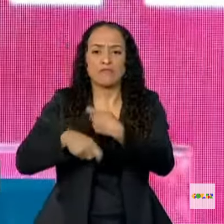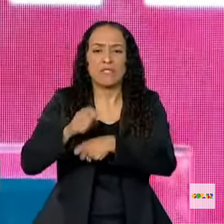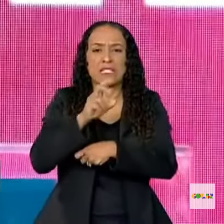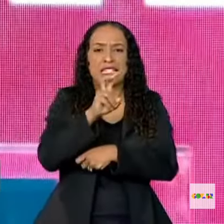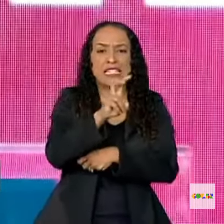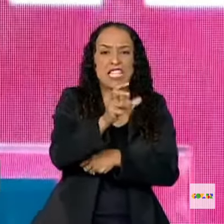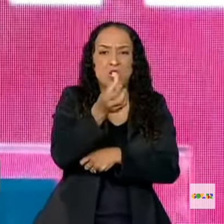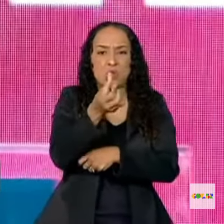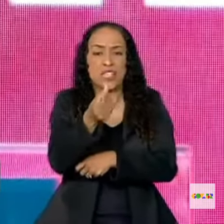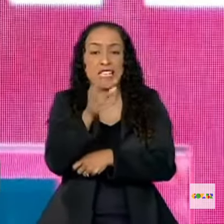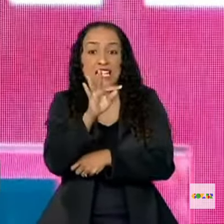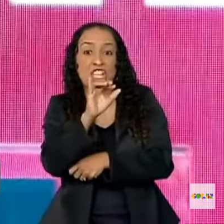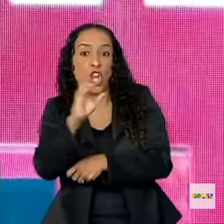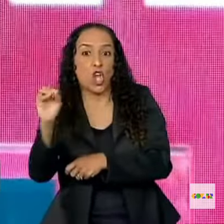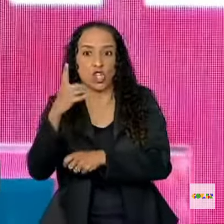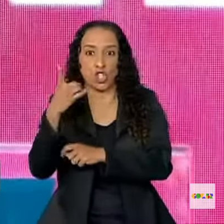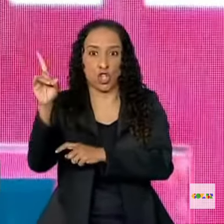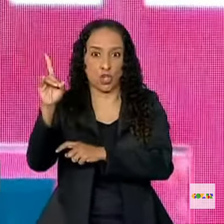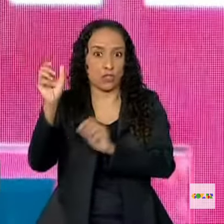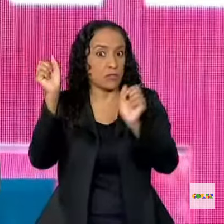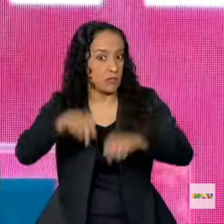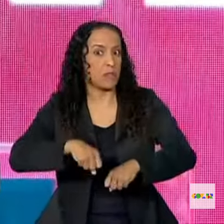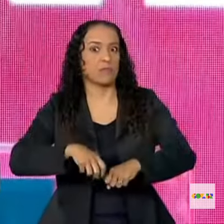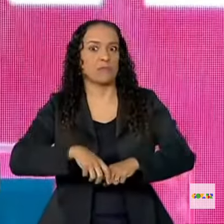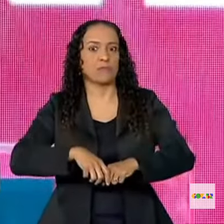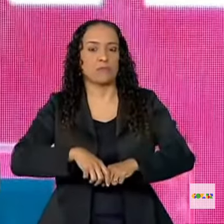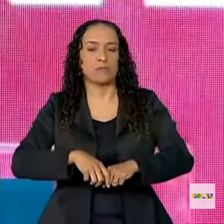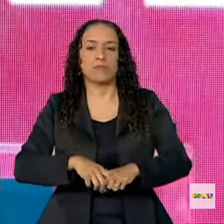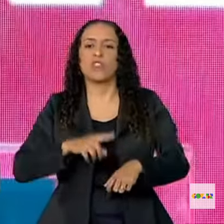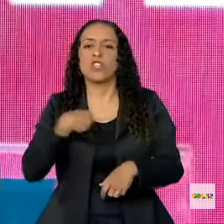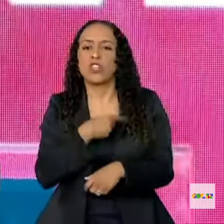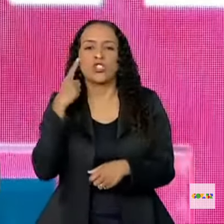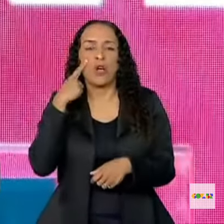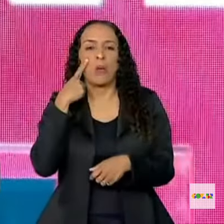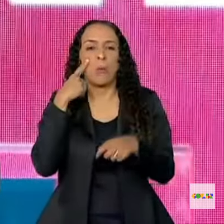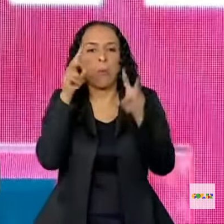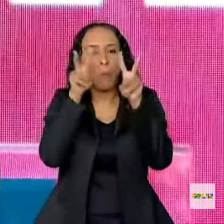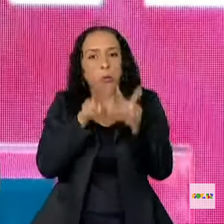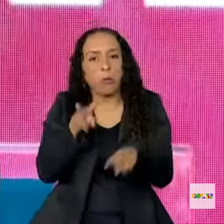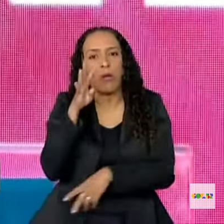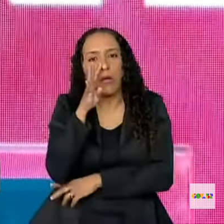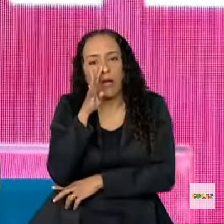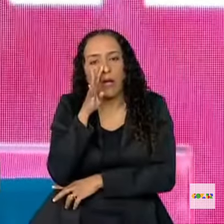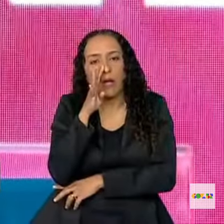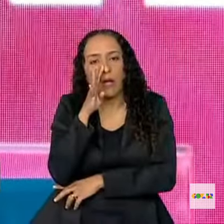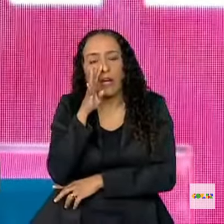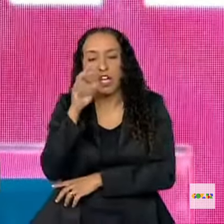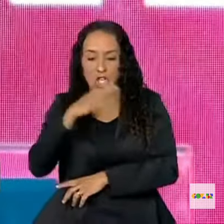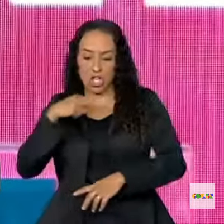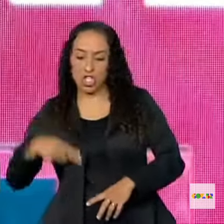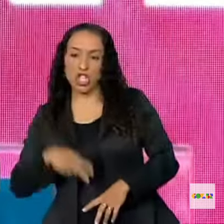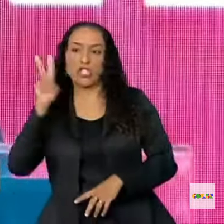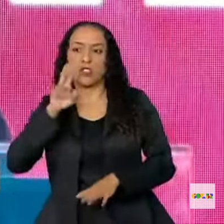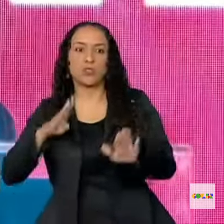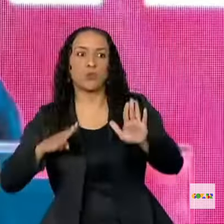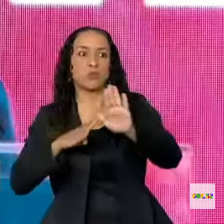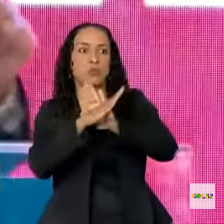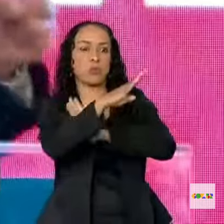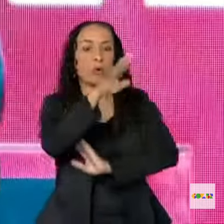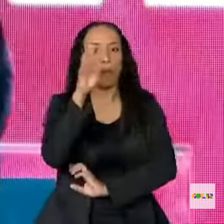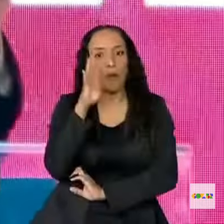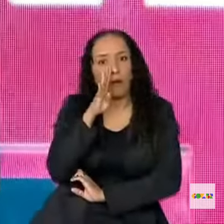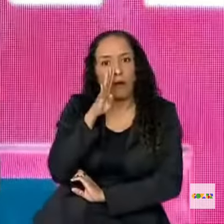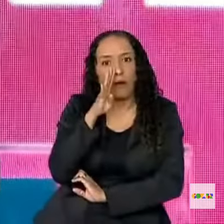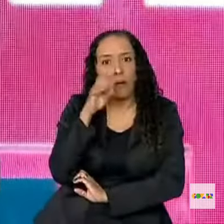se trilhões de dólares a gente não ficar só olhando o crescimento da China e o crescimento dos Estados Unidos e a gente ficar